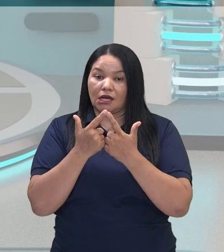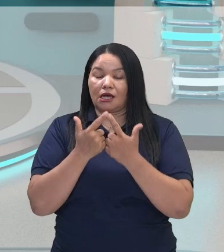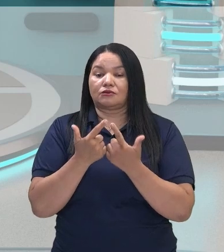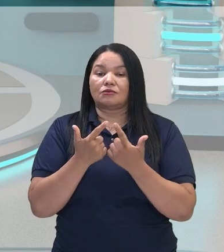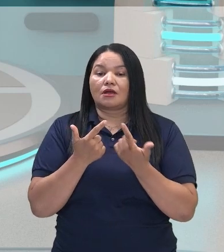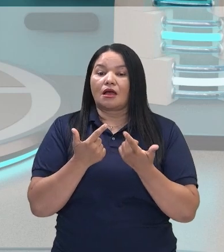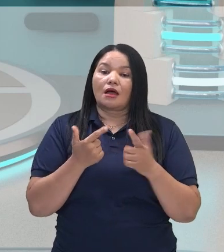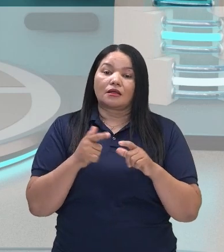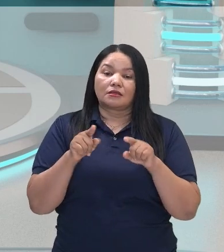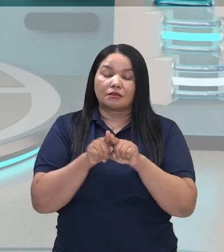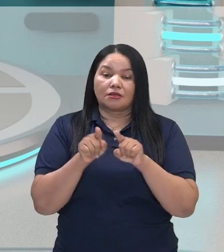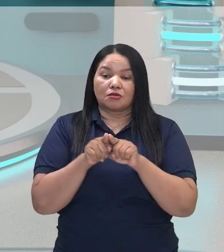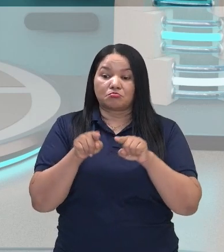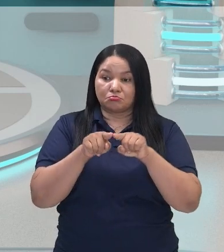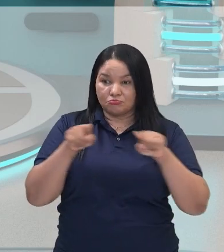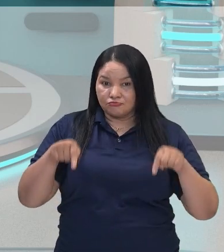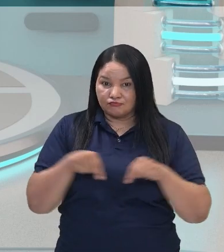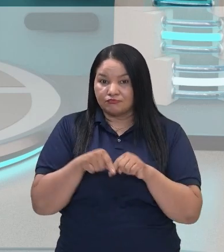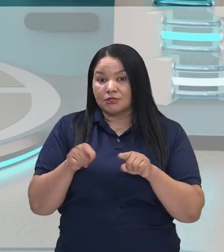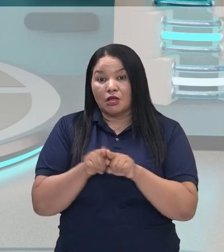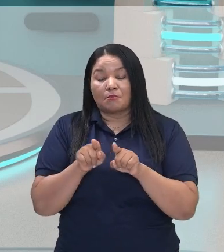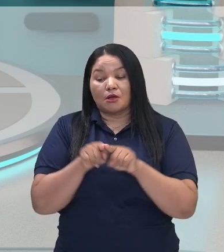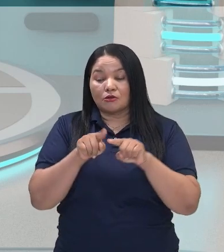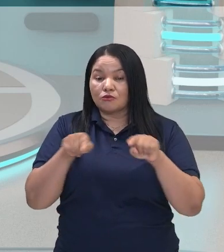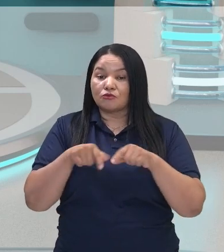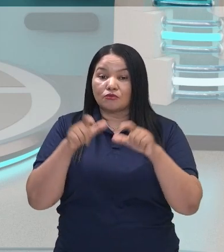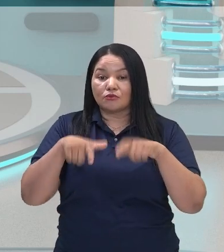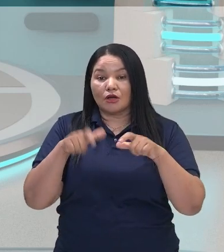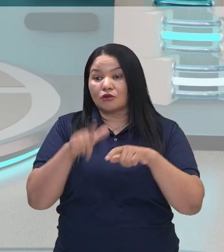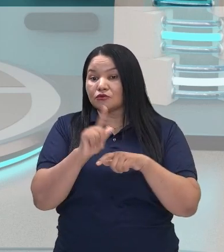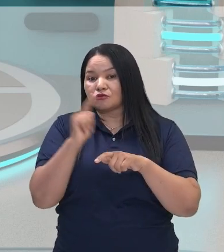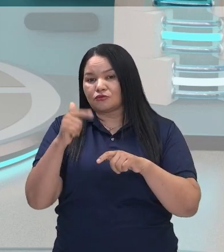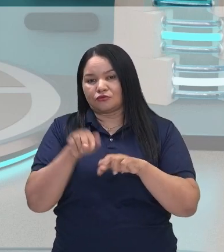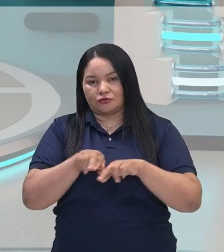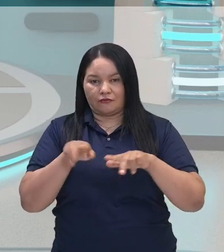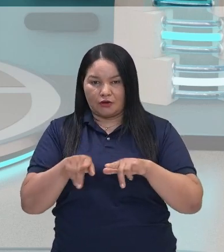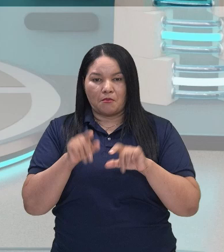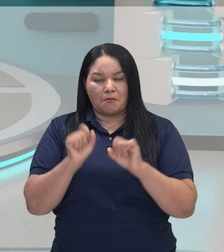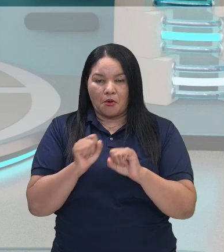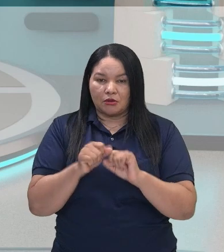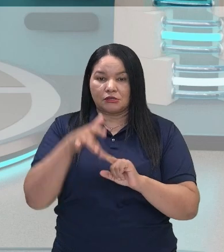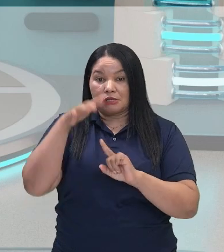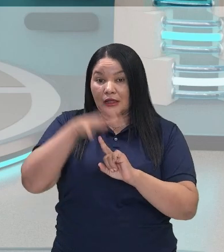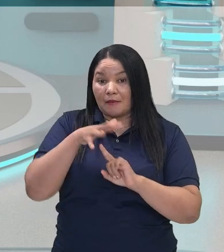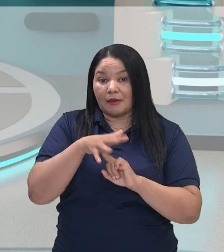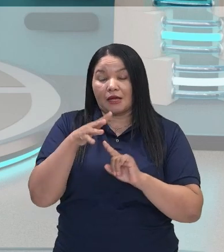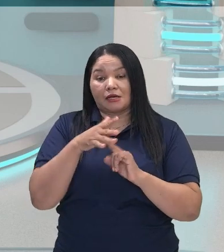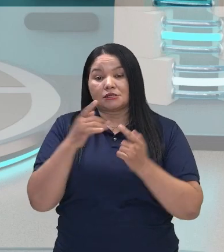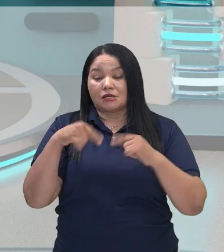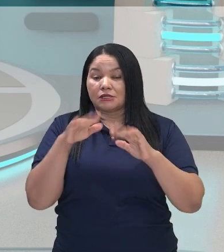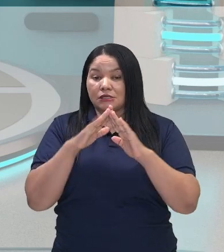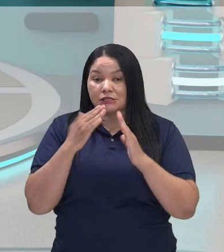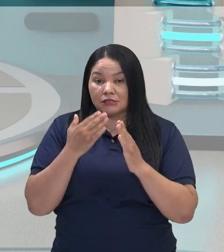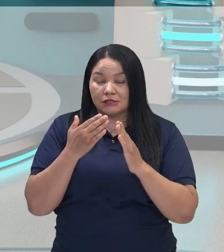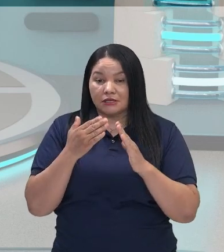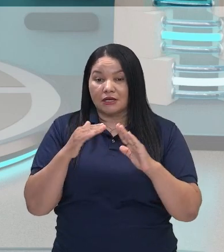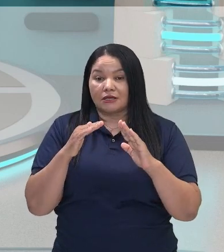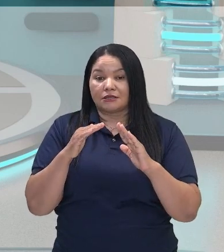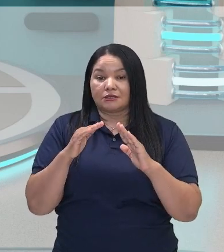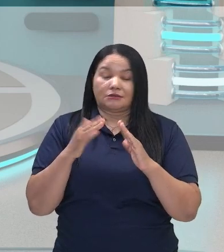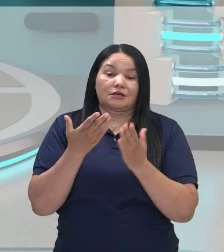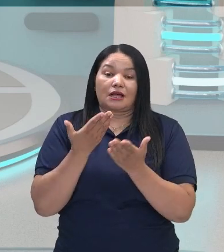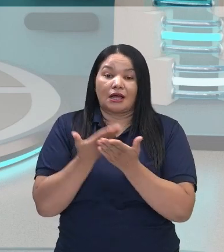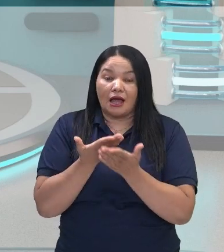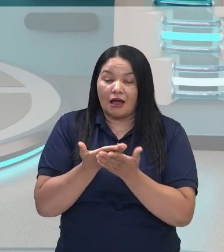enquanto arquitetura, ou espaços não convencionais. Pode ser uma praça, uma sala de aula, uma